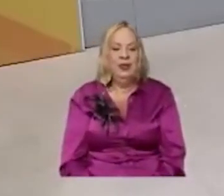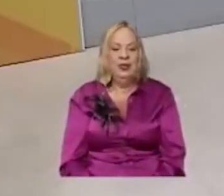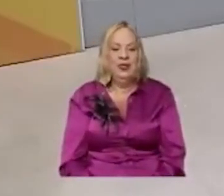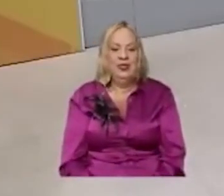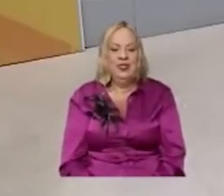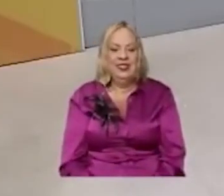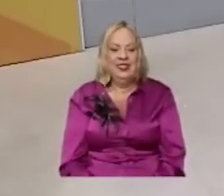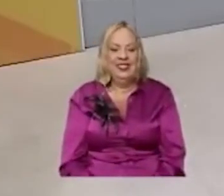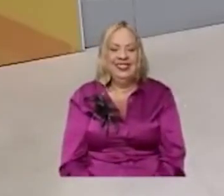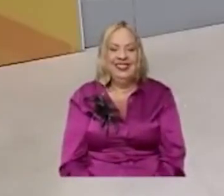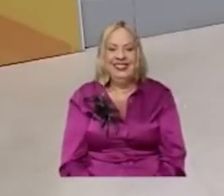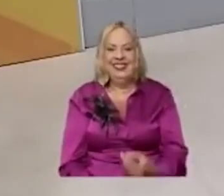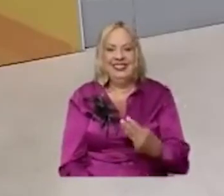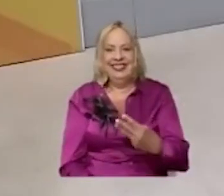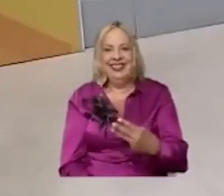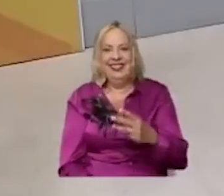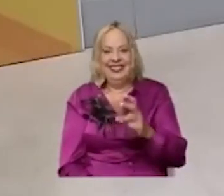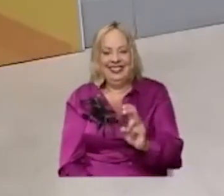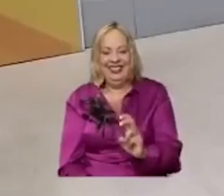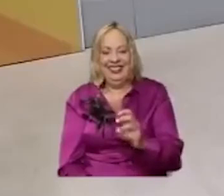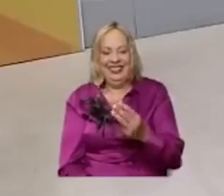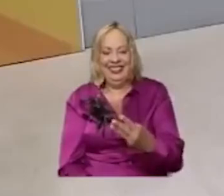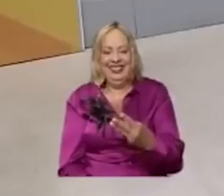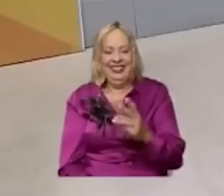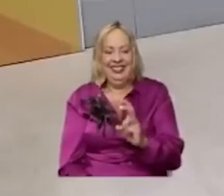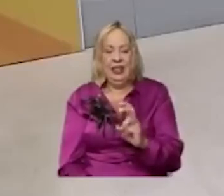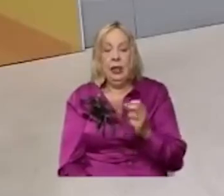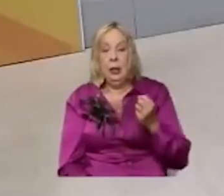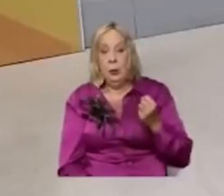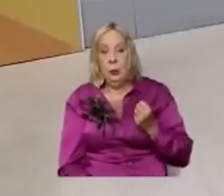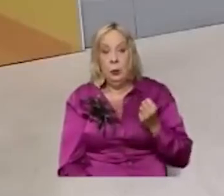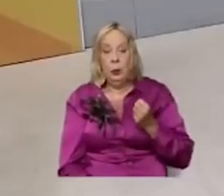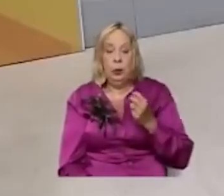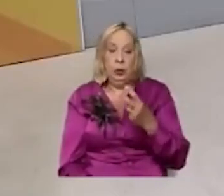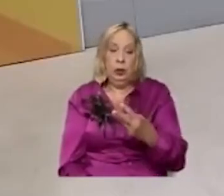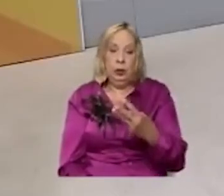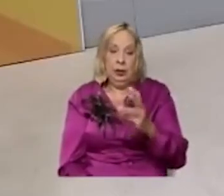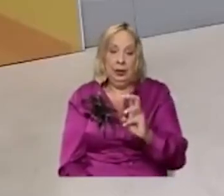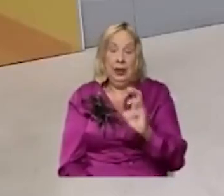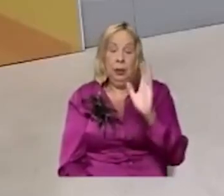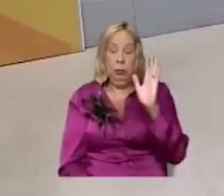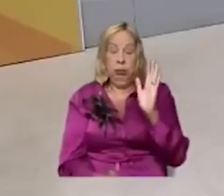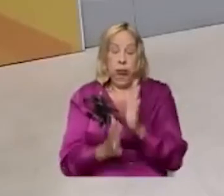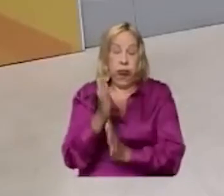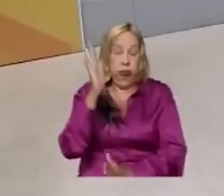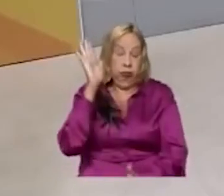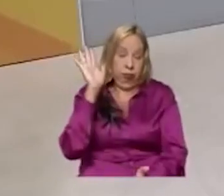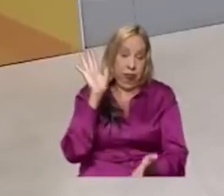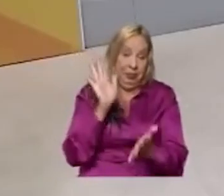olha aí, bola de número 35. 35, marque aí o 35.